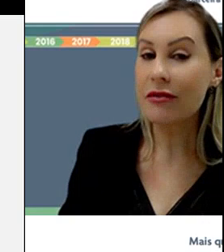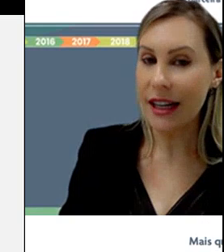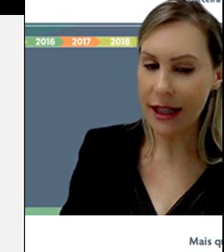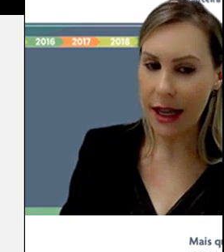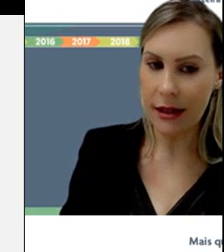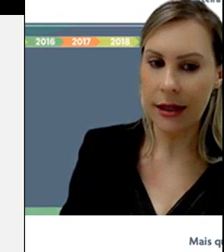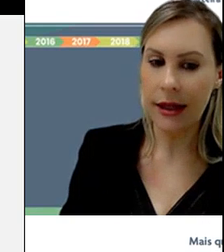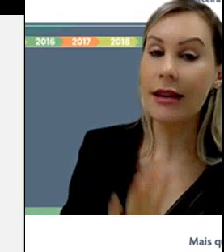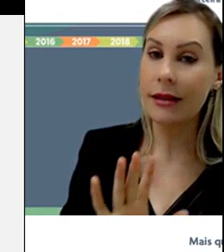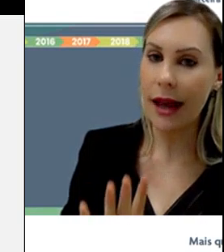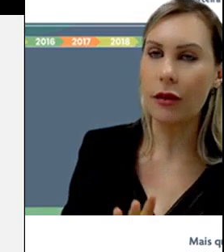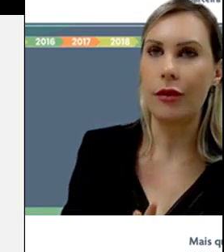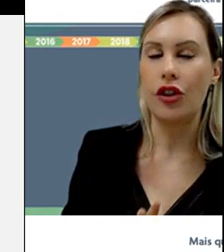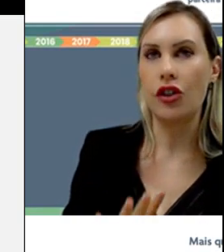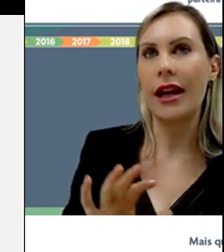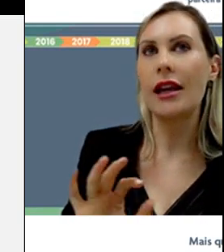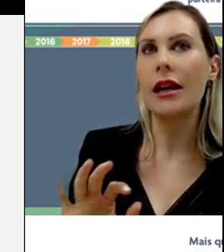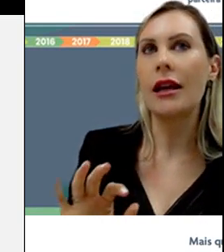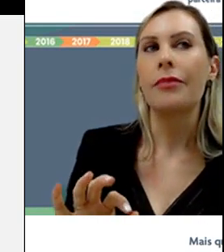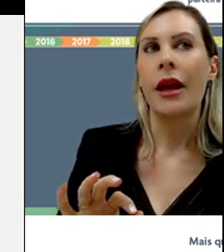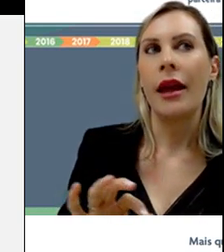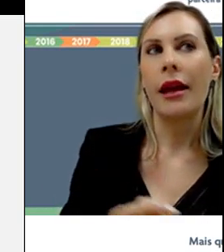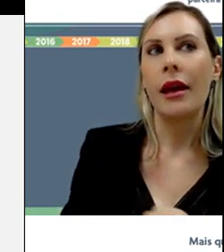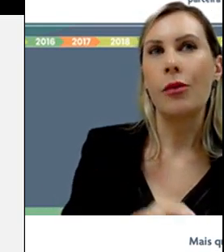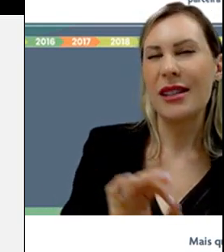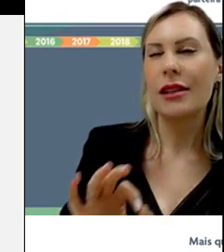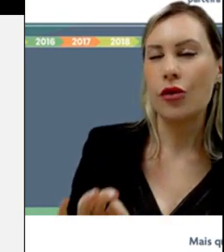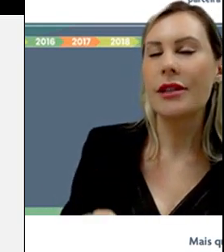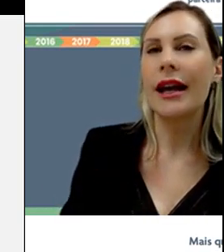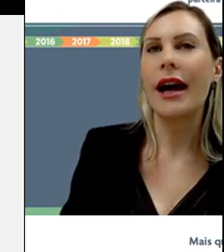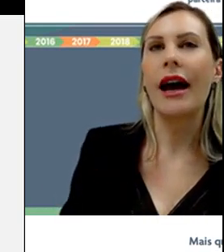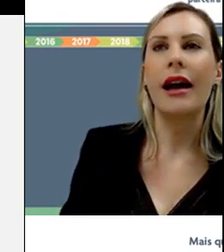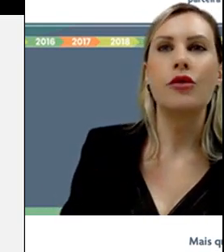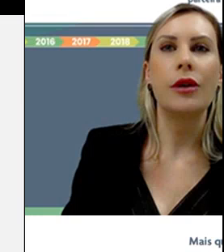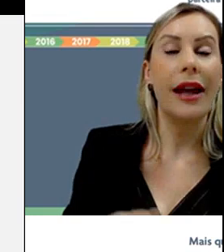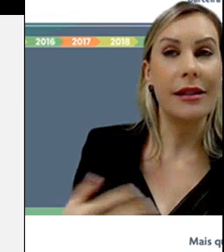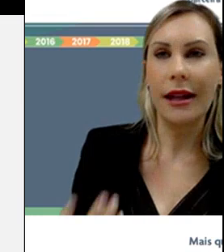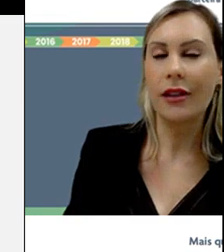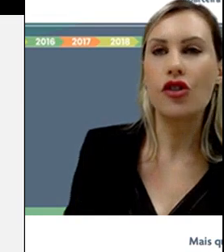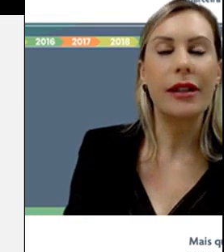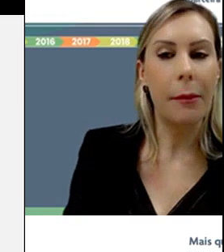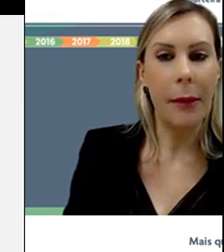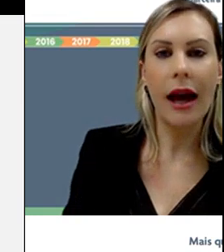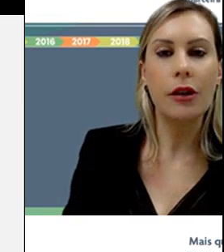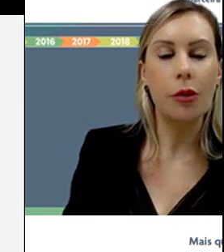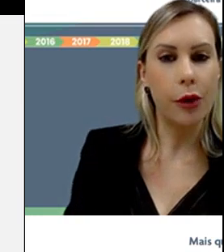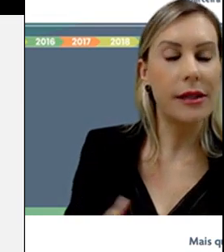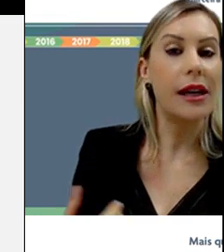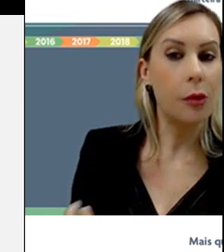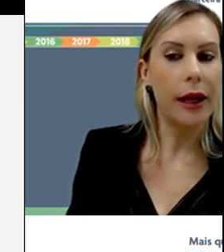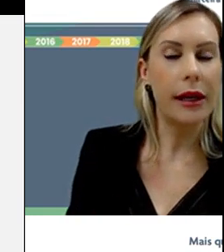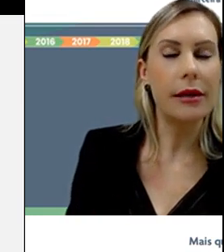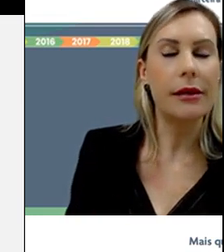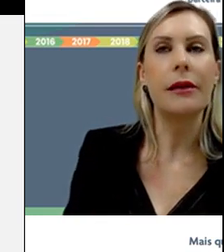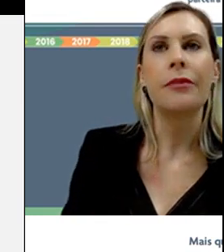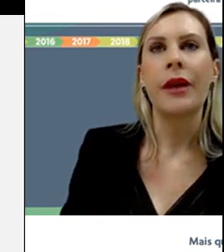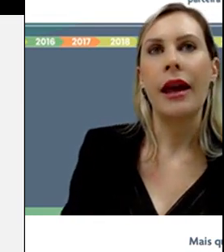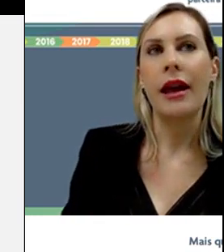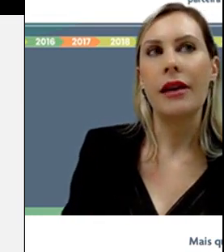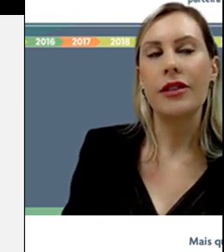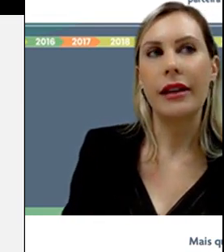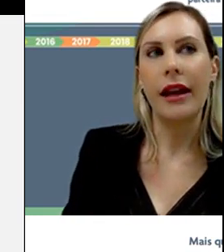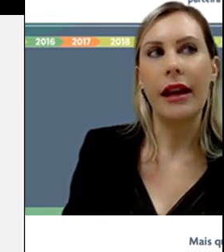para invalidez, exceto a gente tem aí umas exceções legais, quando é acidente de trabalho, por exemplo, aí